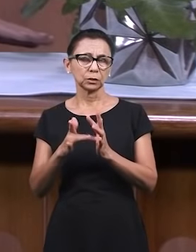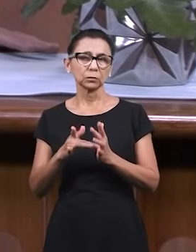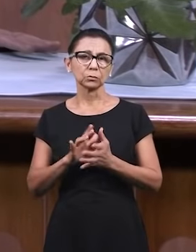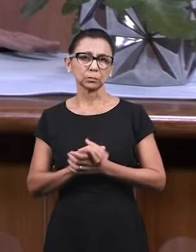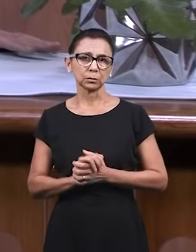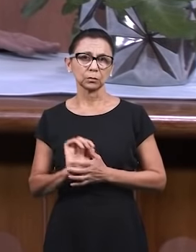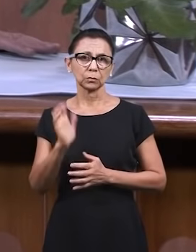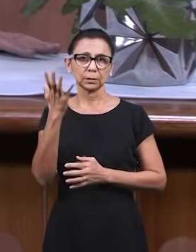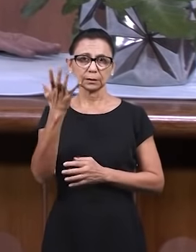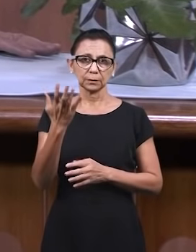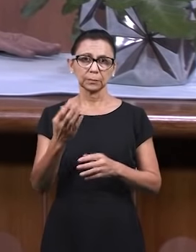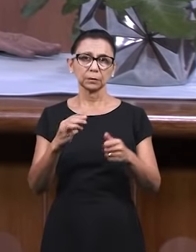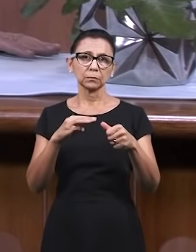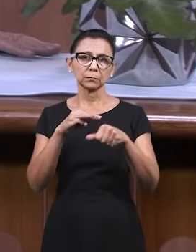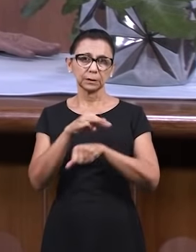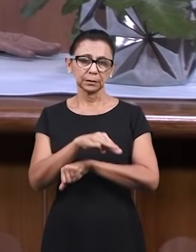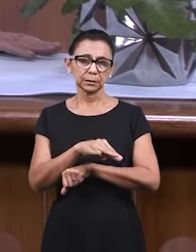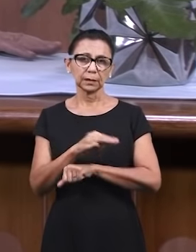ministério.